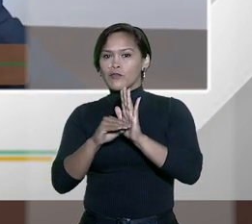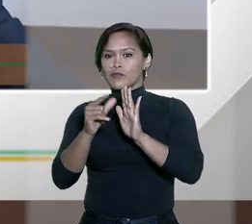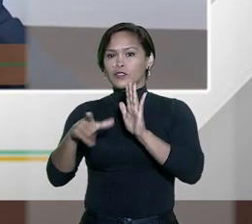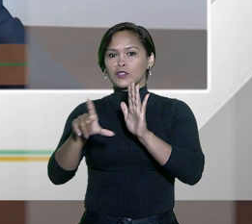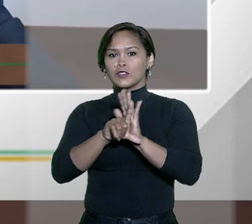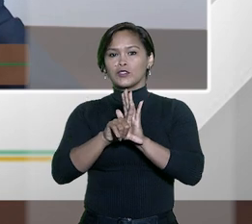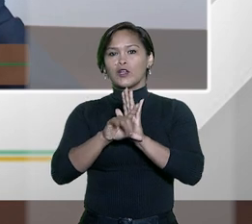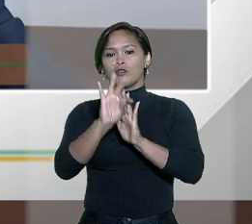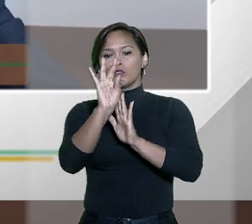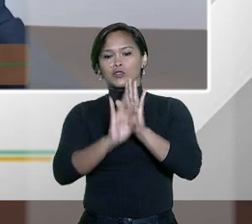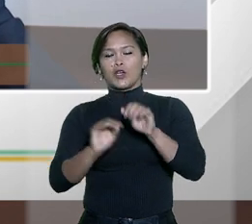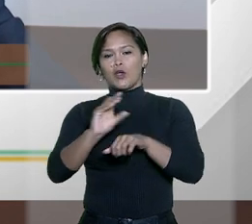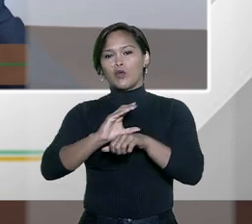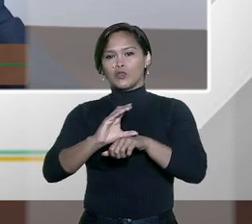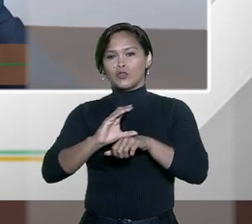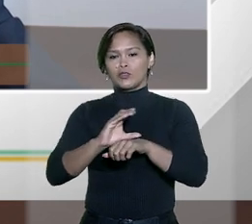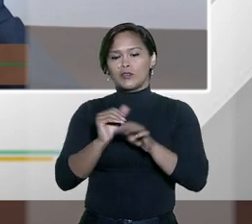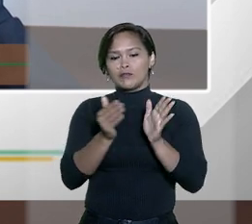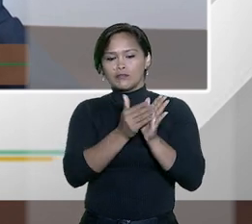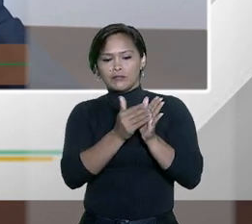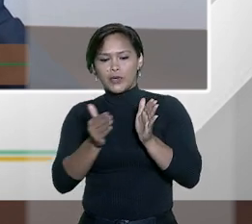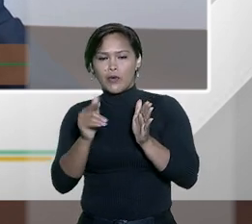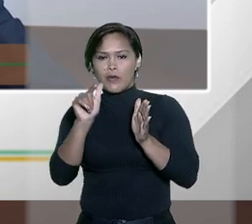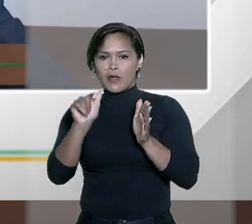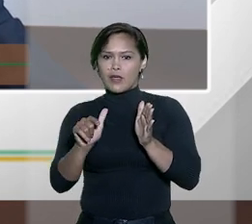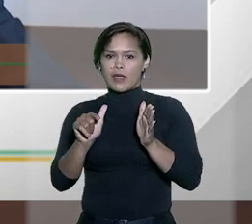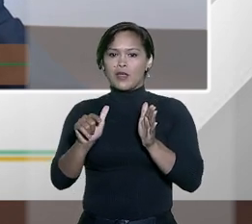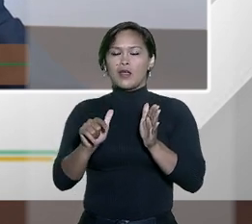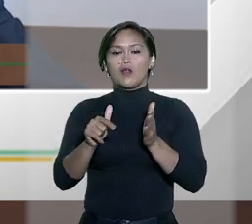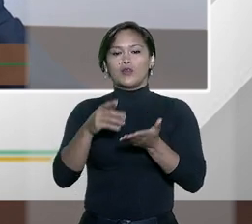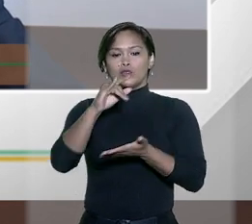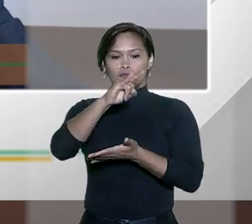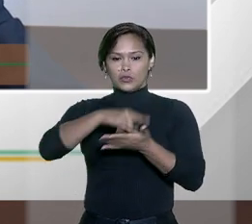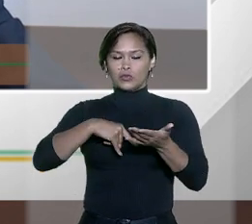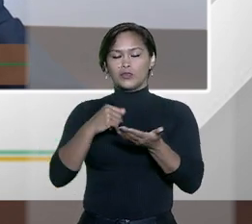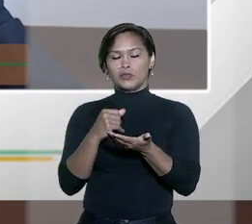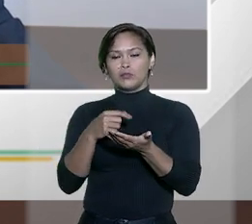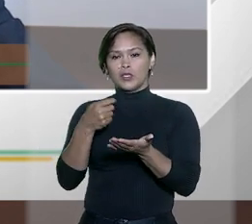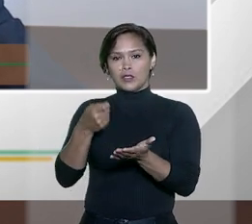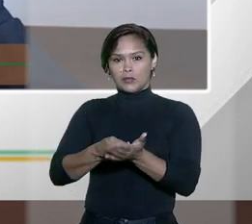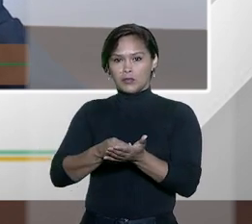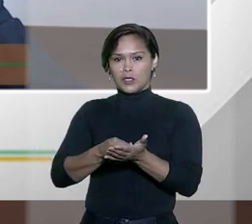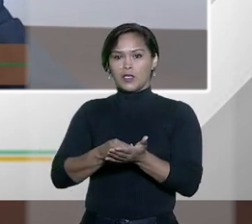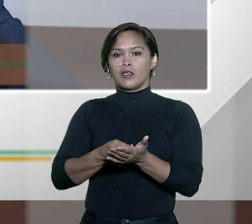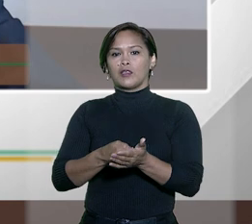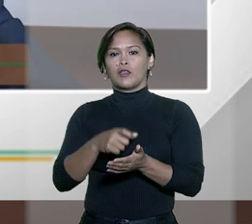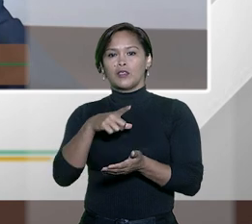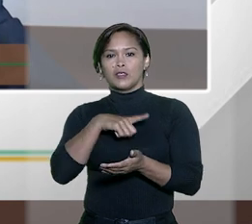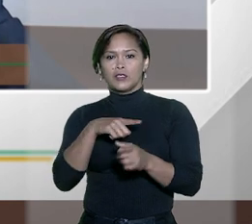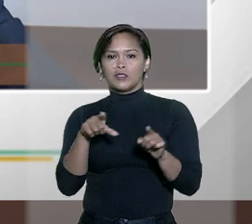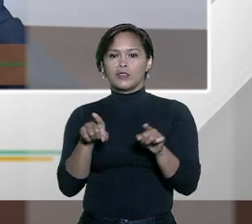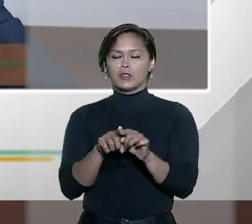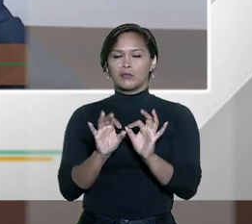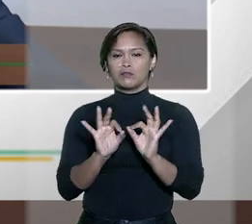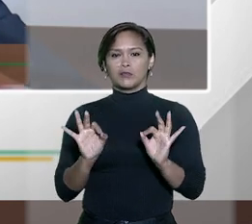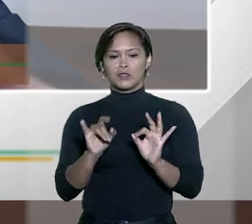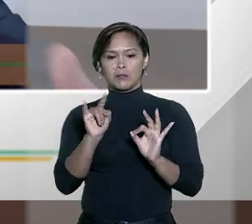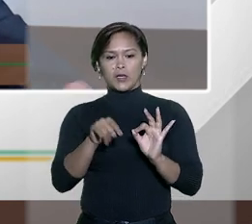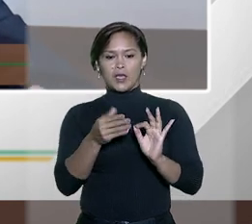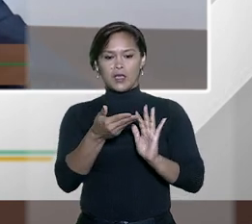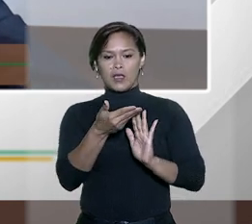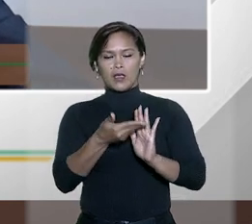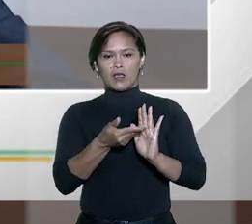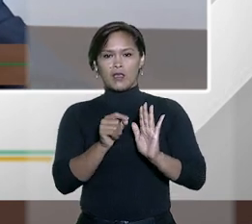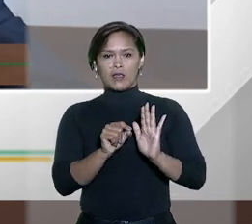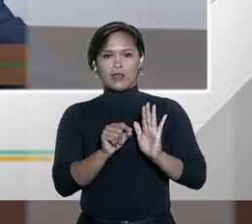no próprio texto constitucional da duração do tempo de expedição do precatório. Nós temos aí, enfim, esse,